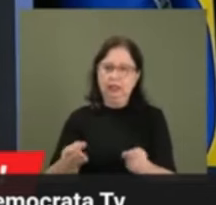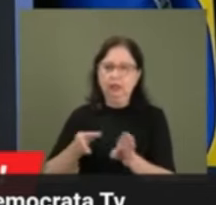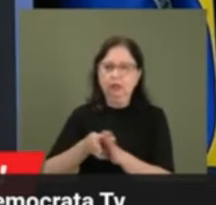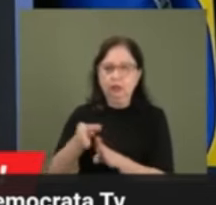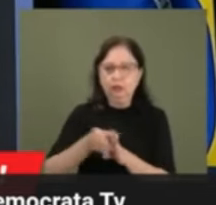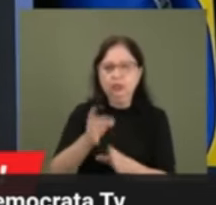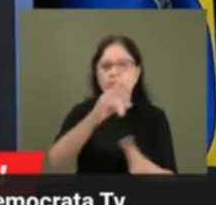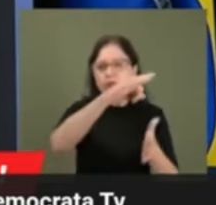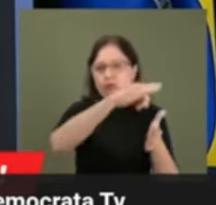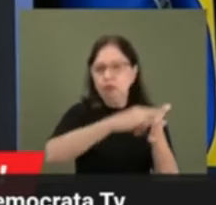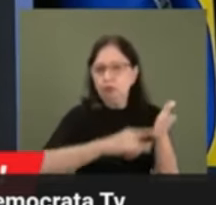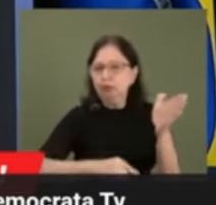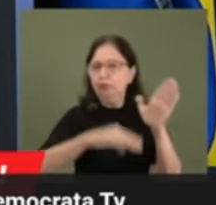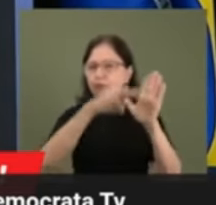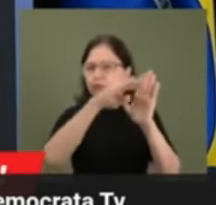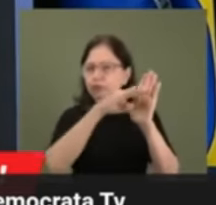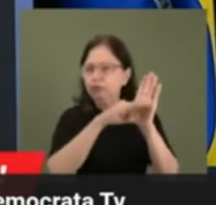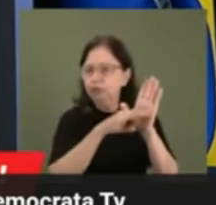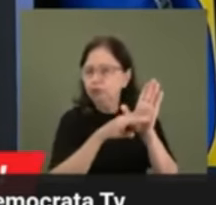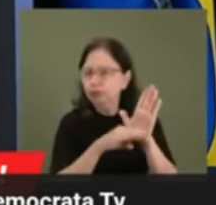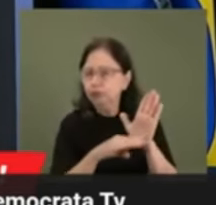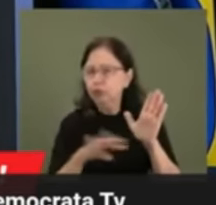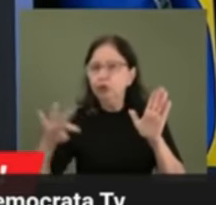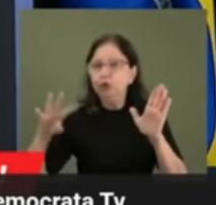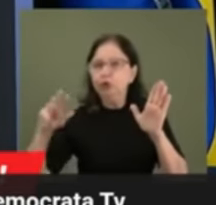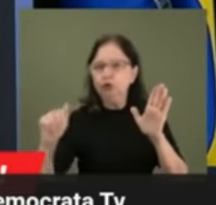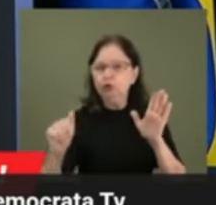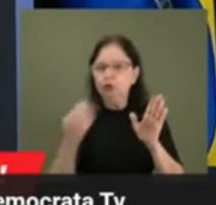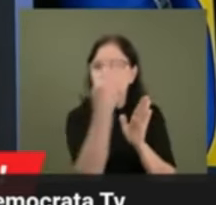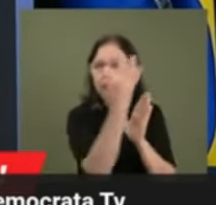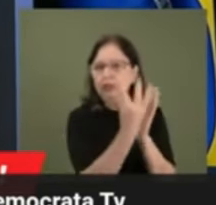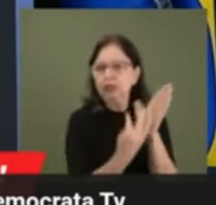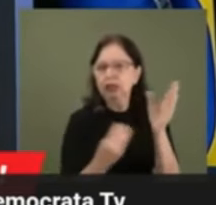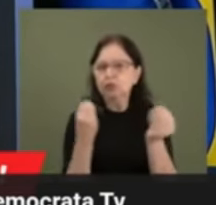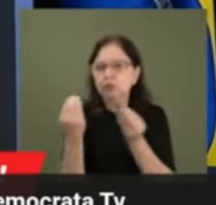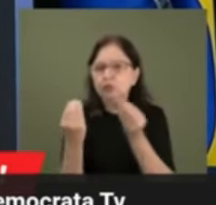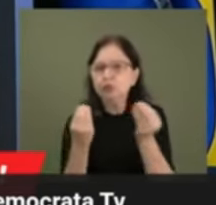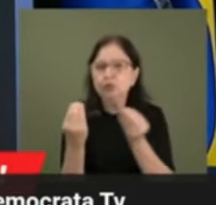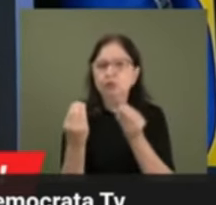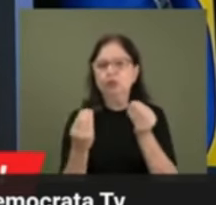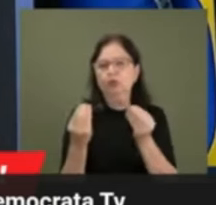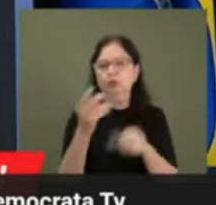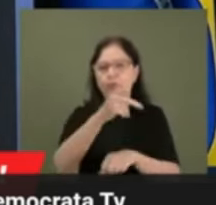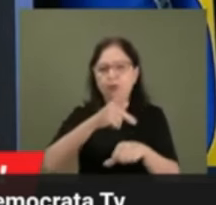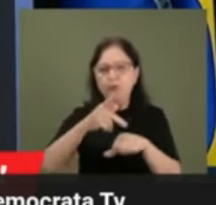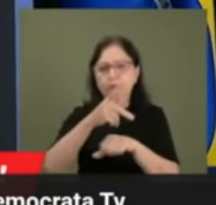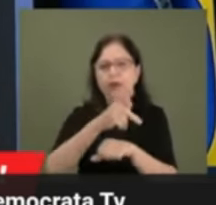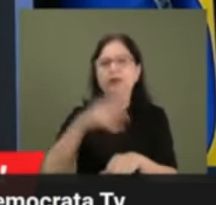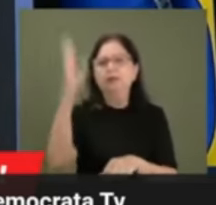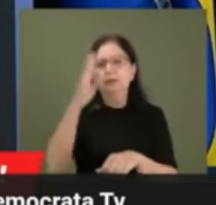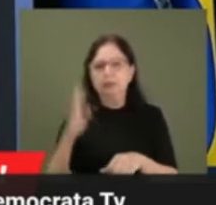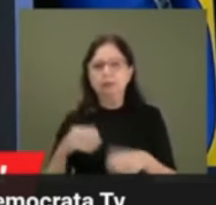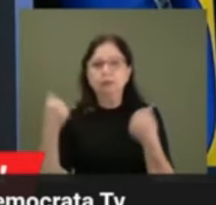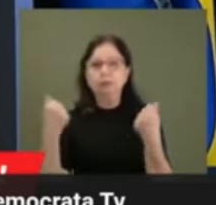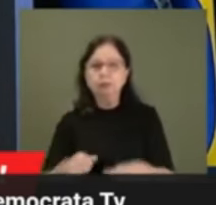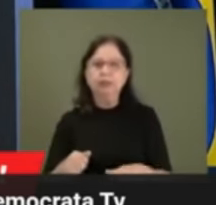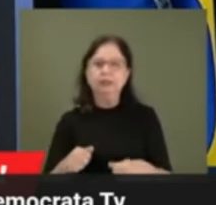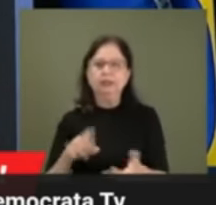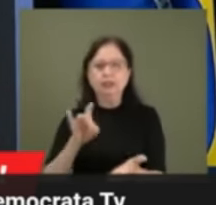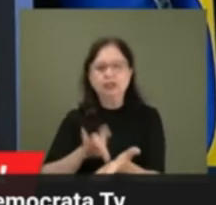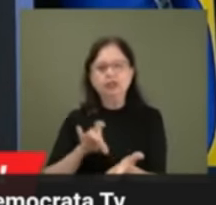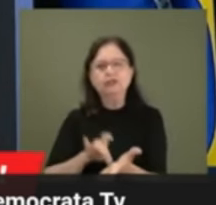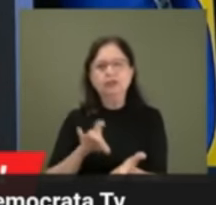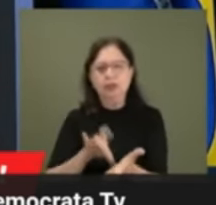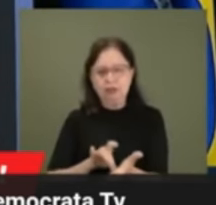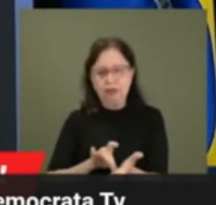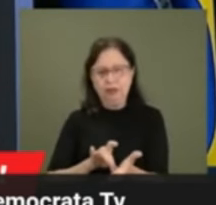legislativas paraa formação de um Marco legal que entregue ao país aquilo que o país precisa um marco regulatório de games de verdade